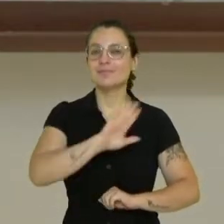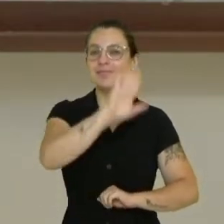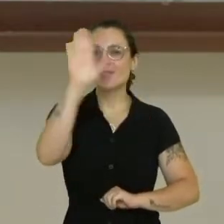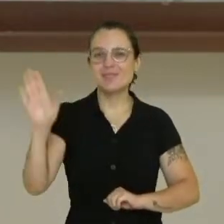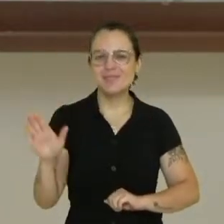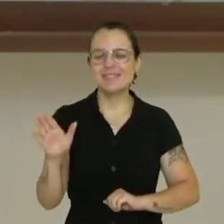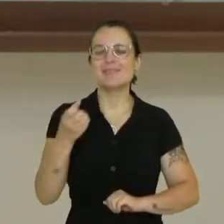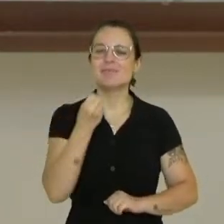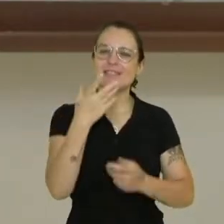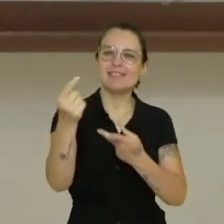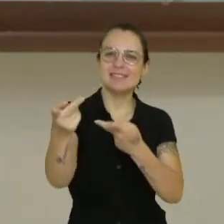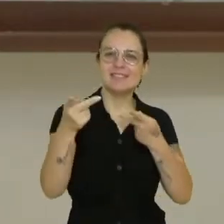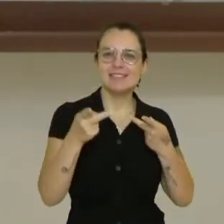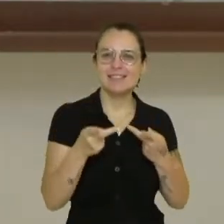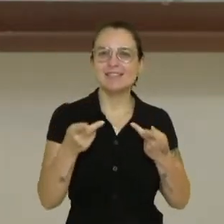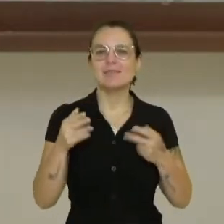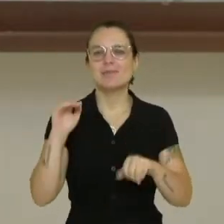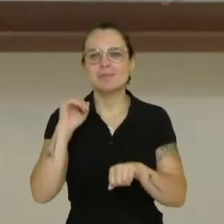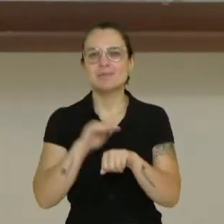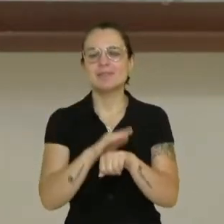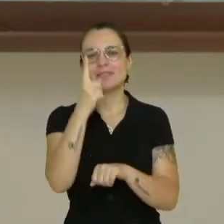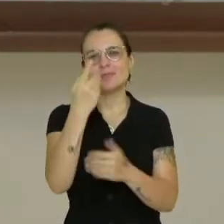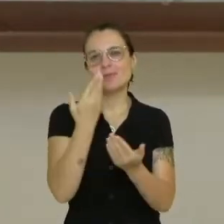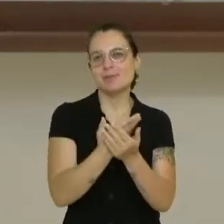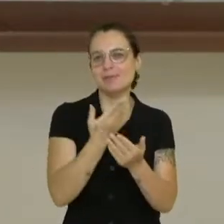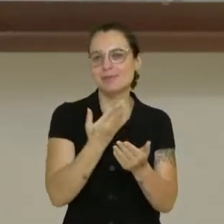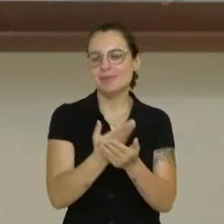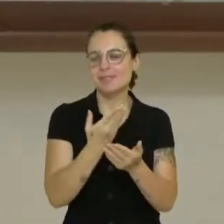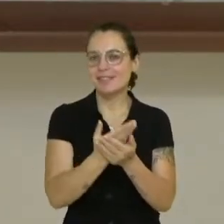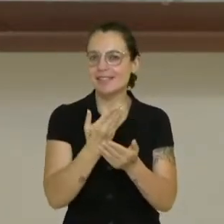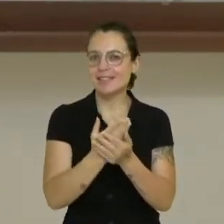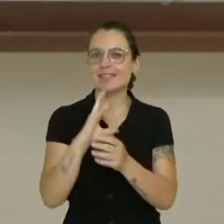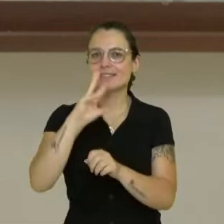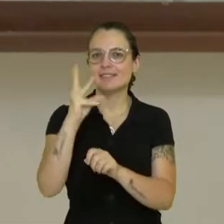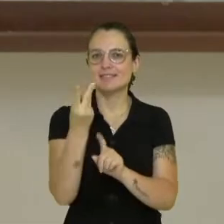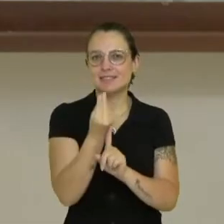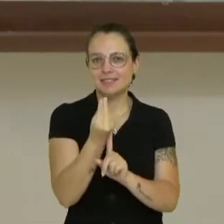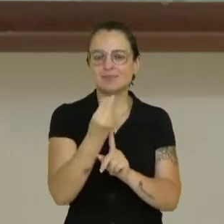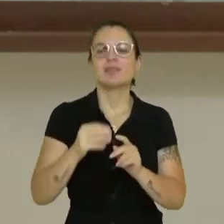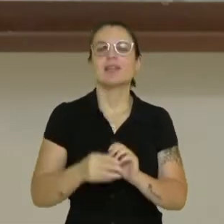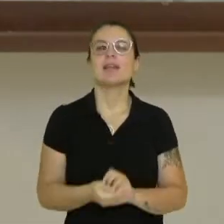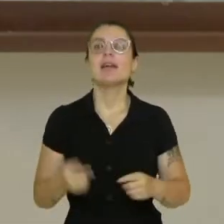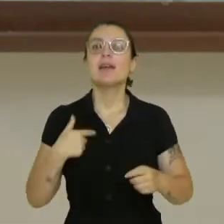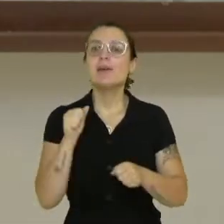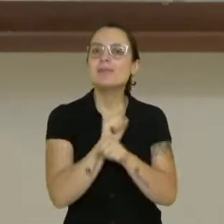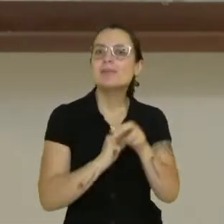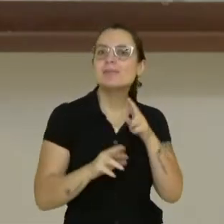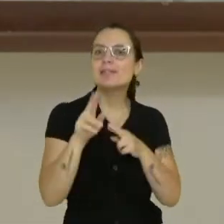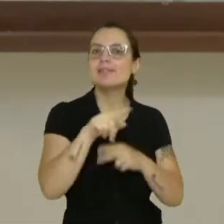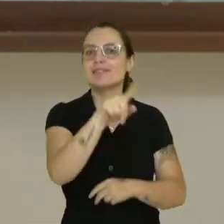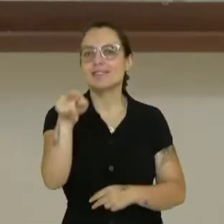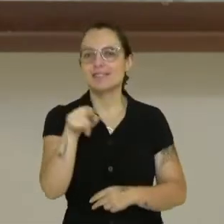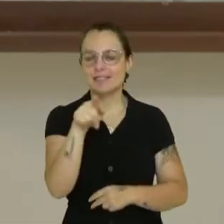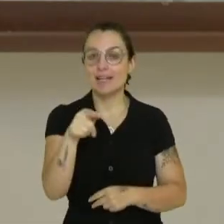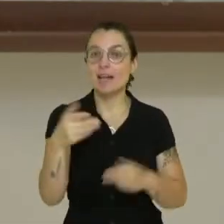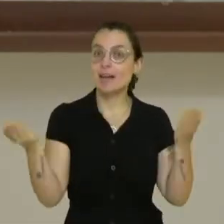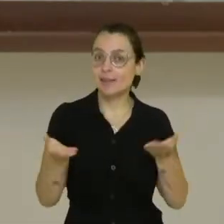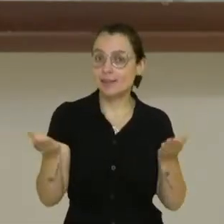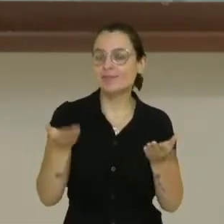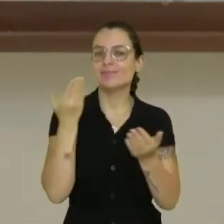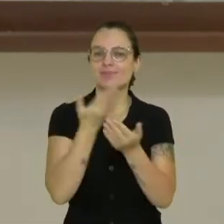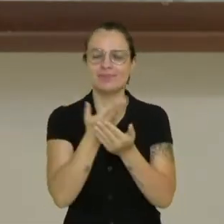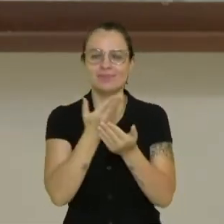Olá, sejam bem-vindos a mais uma aula de arte. Eu estava aqui esperando você. E na aula de hoje nós vamos falar